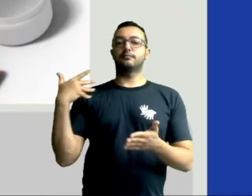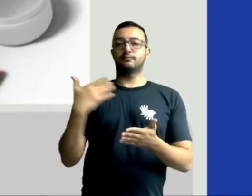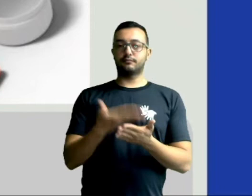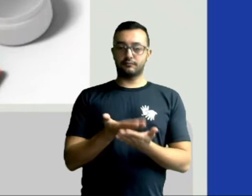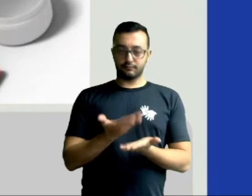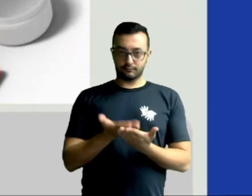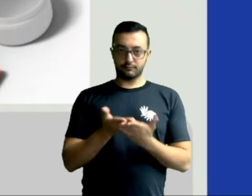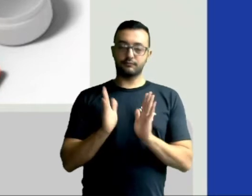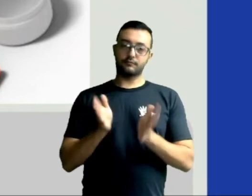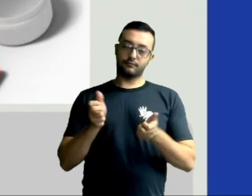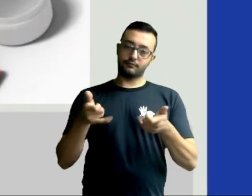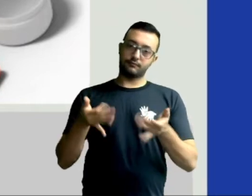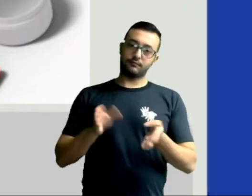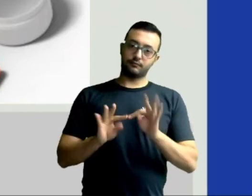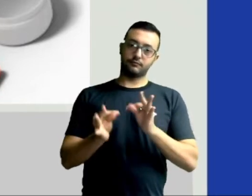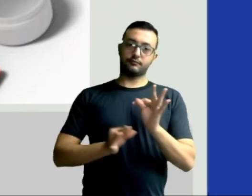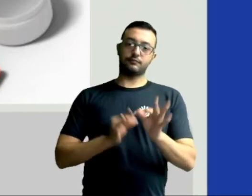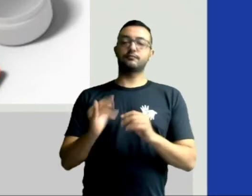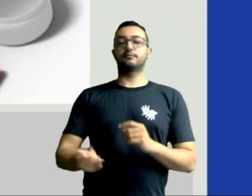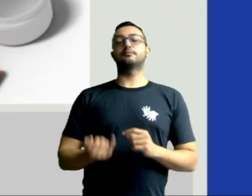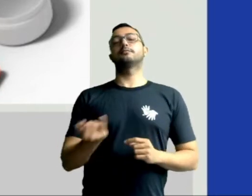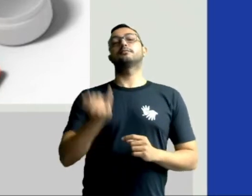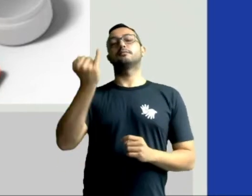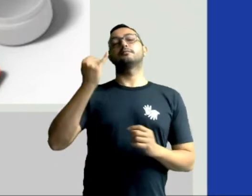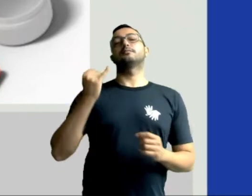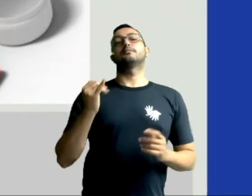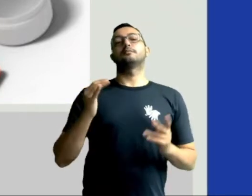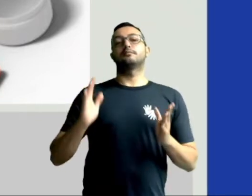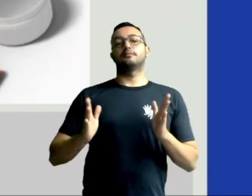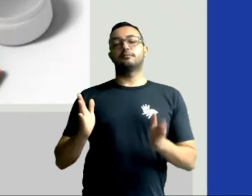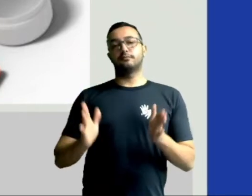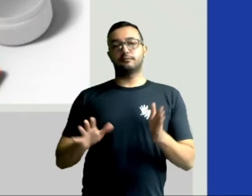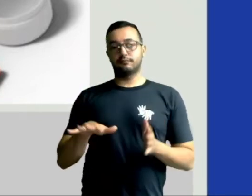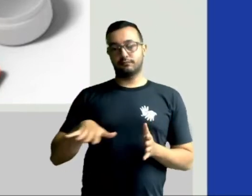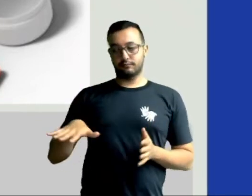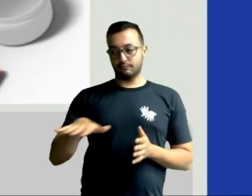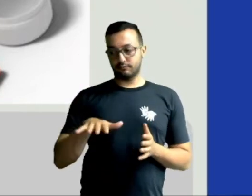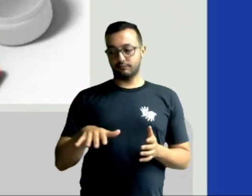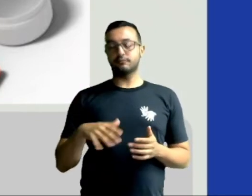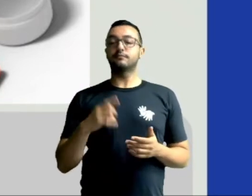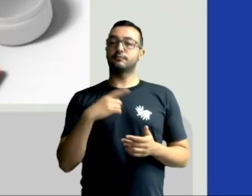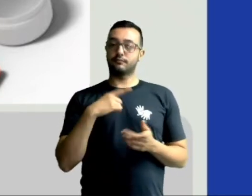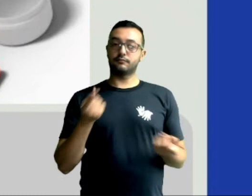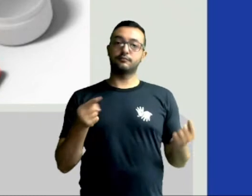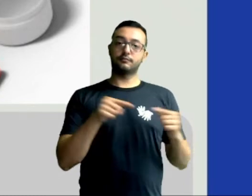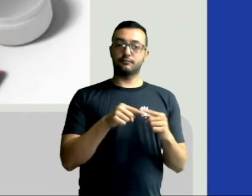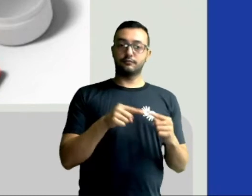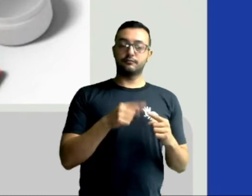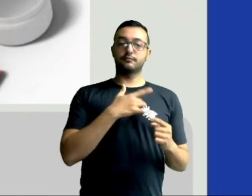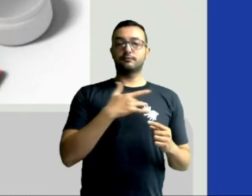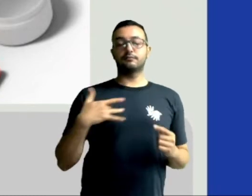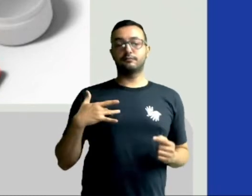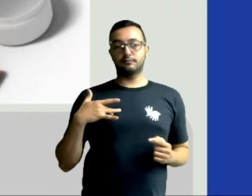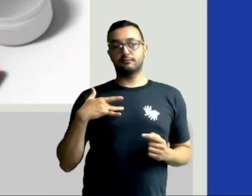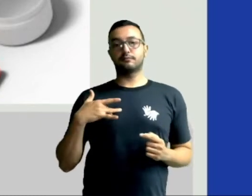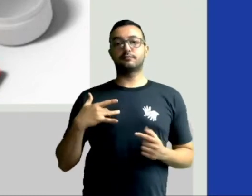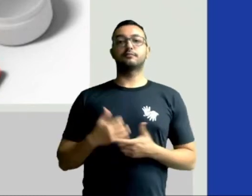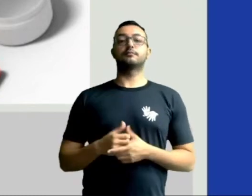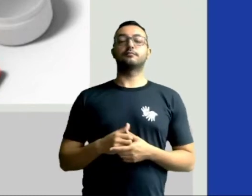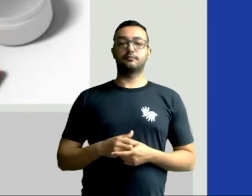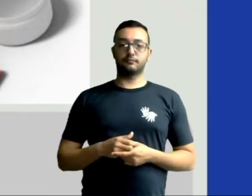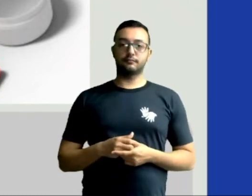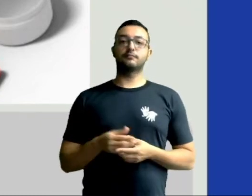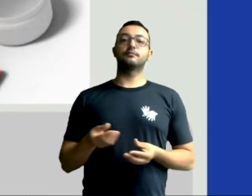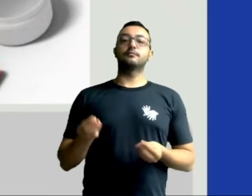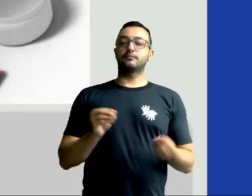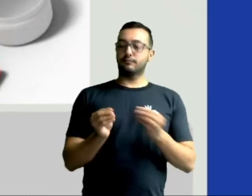que a biotecnologia é extremamente importante nessa área, né? Que vai estar associada com a saúde, né? E